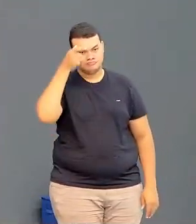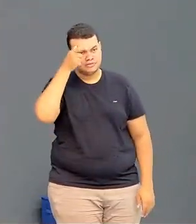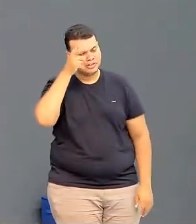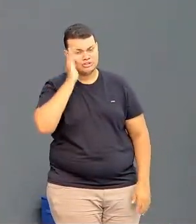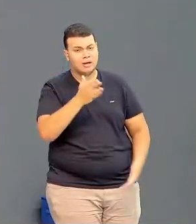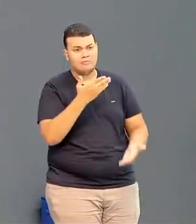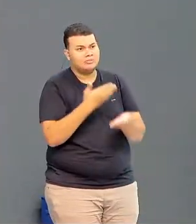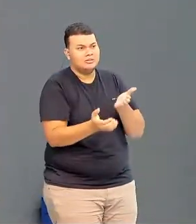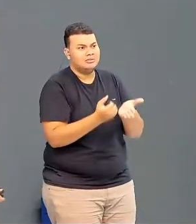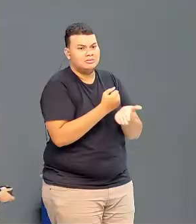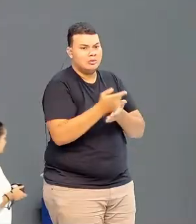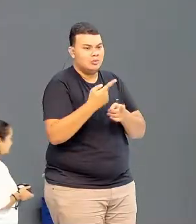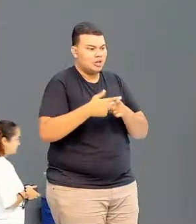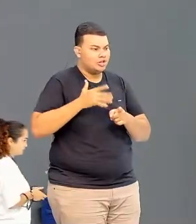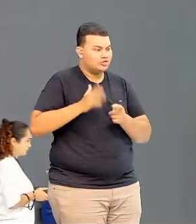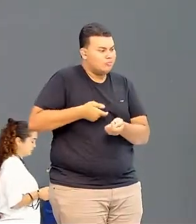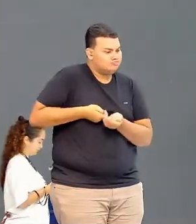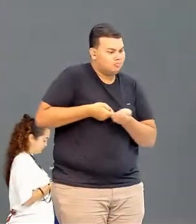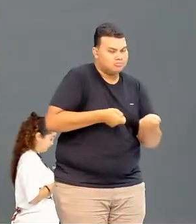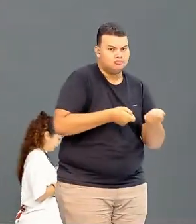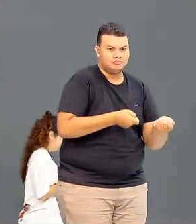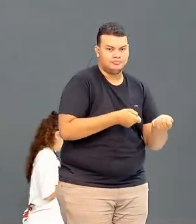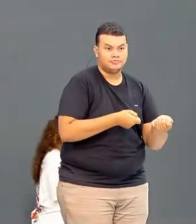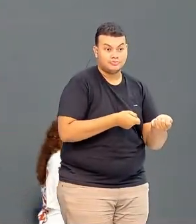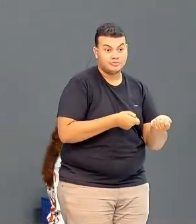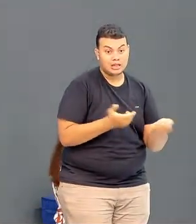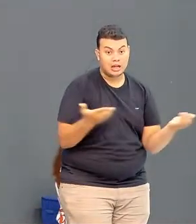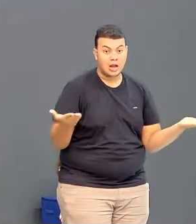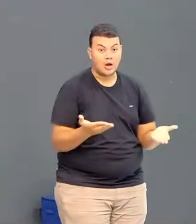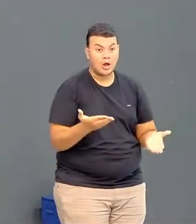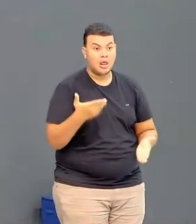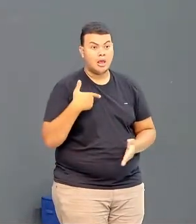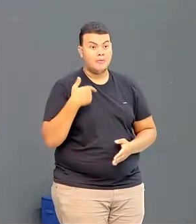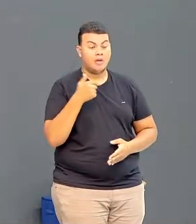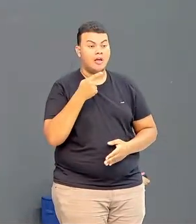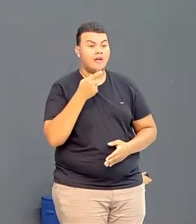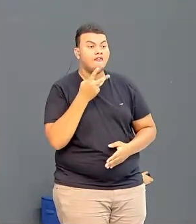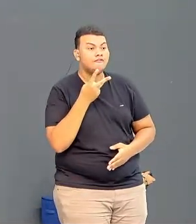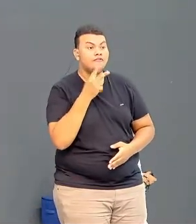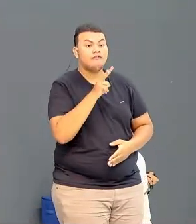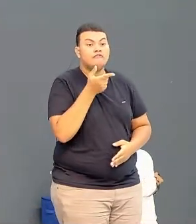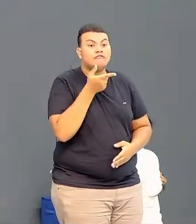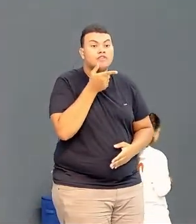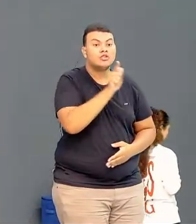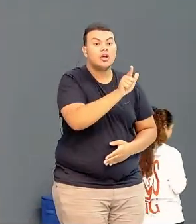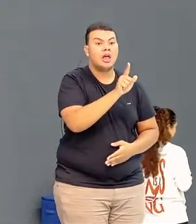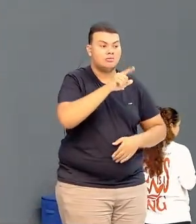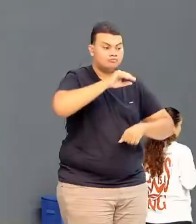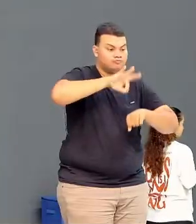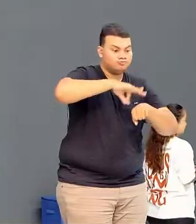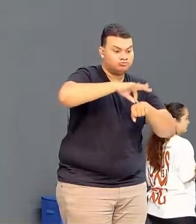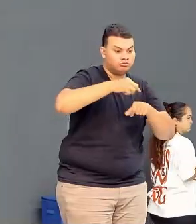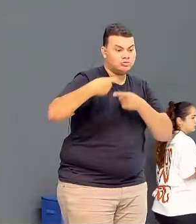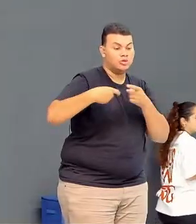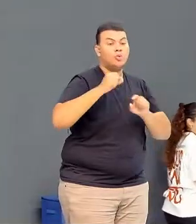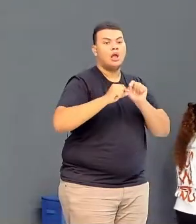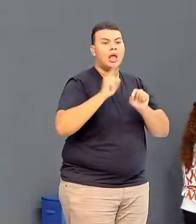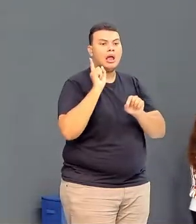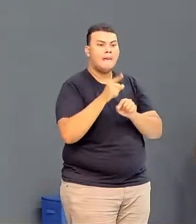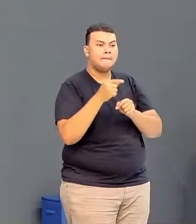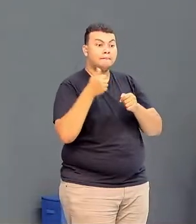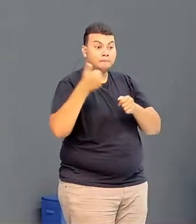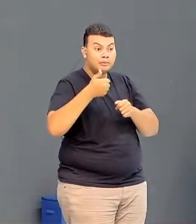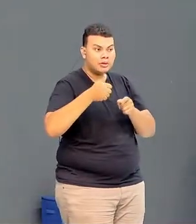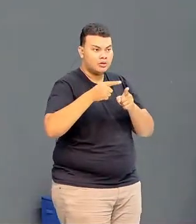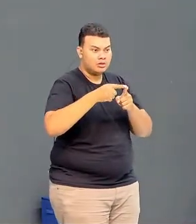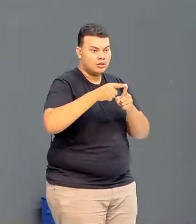já foi perdida. A vitória na batalha espiritual, eu quero dizer isso para a gente encerrar, é a gente primeiro destruir as